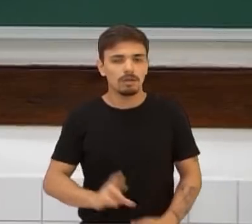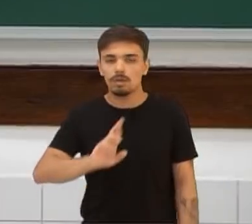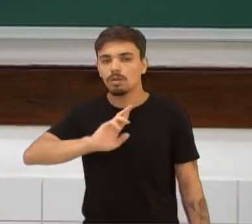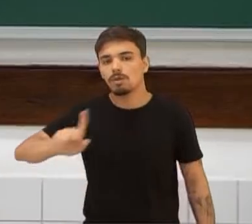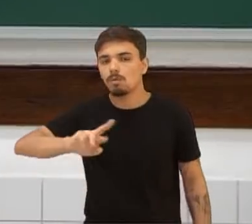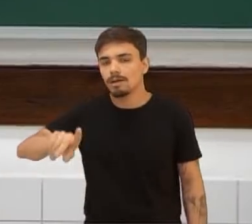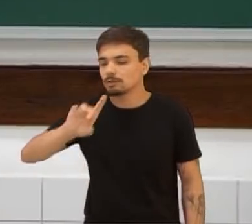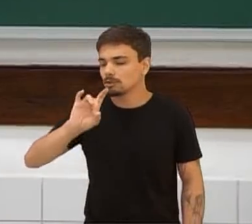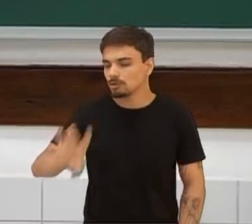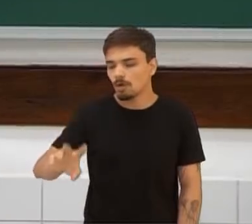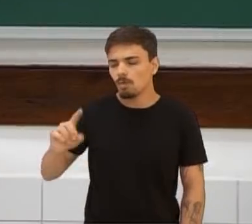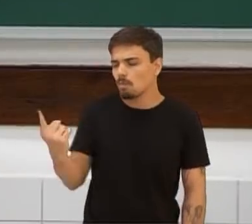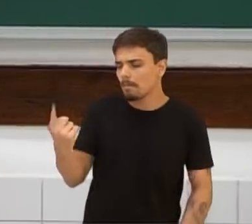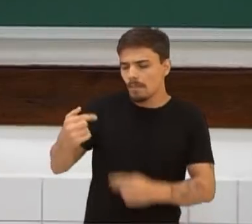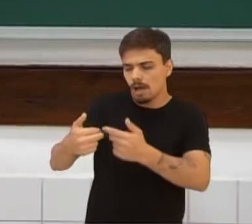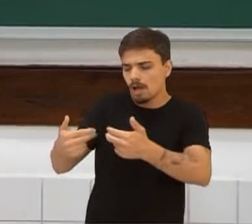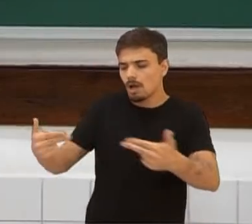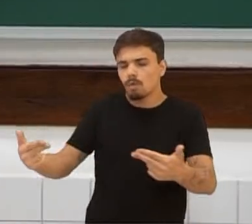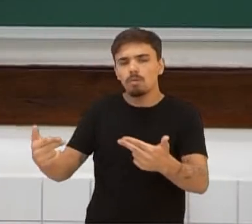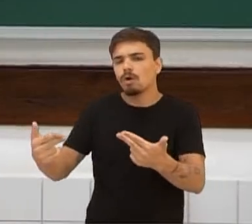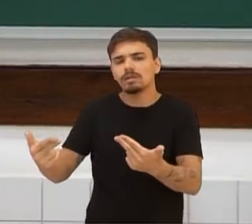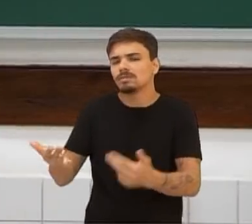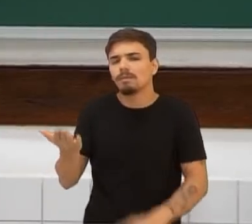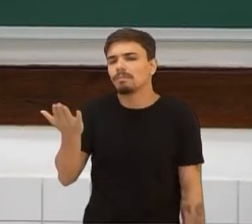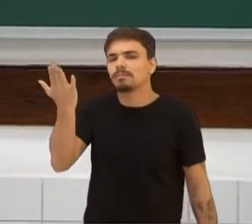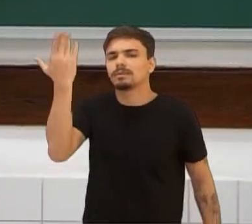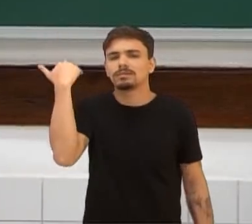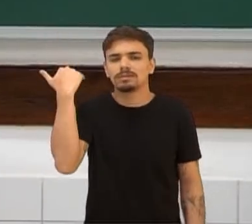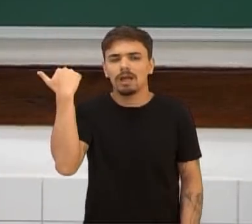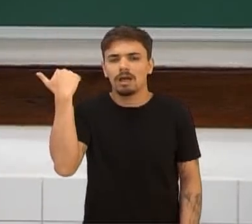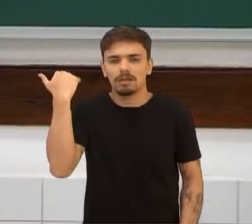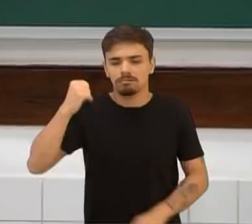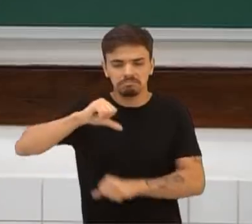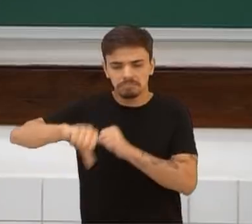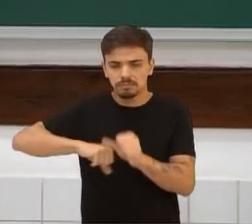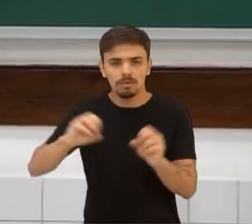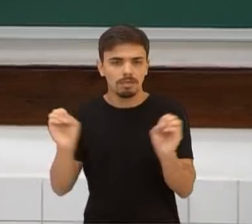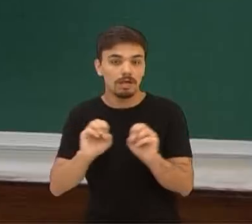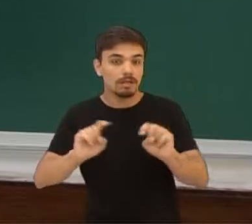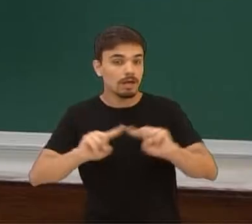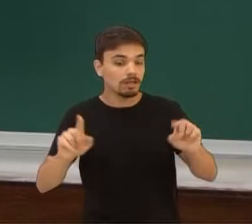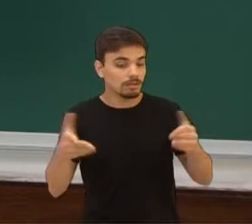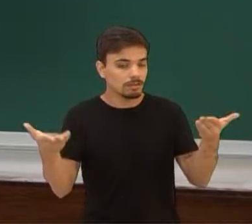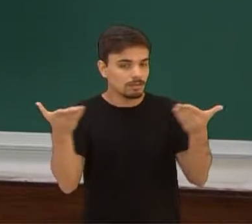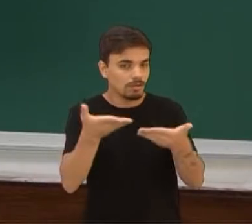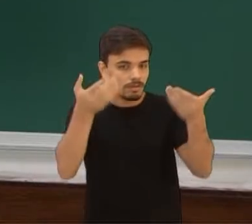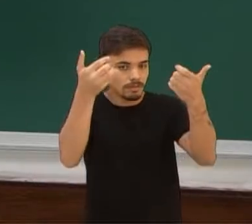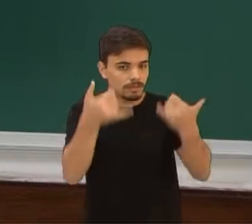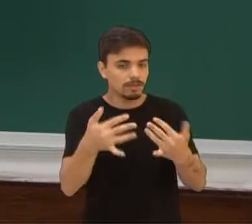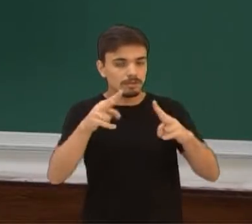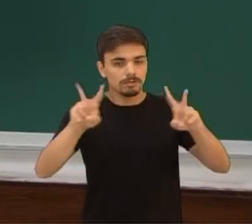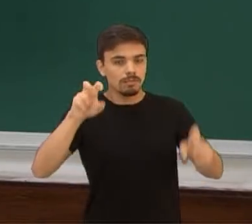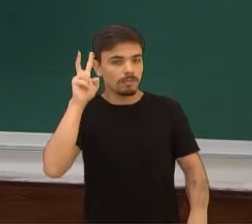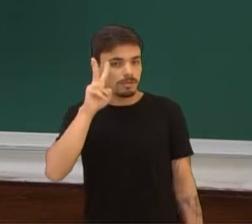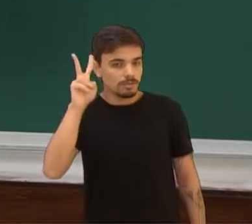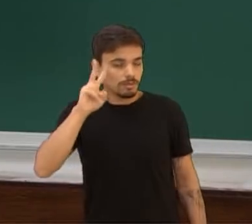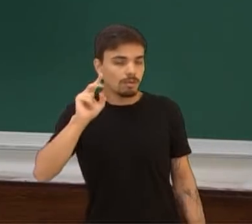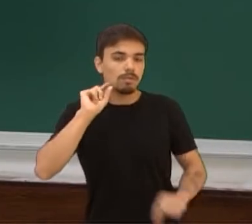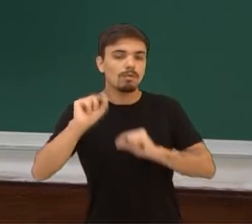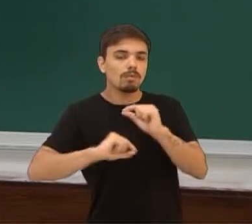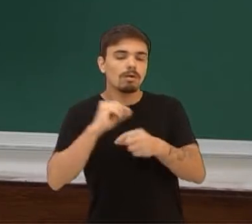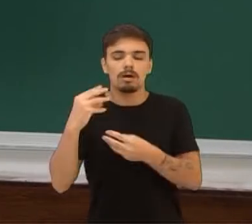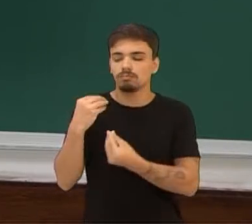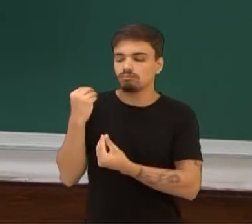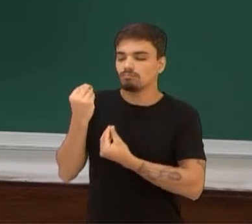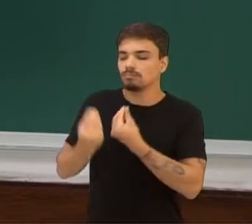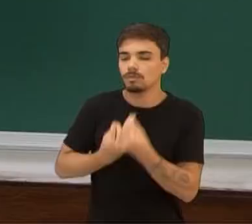falar só sobre uma coisa estática, um passado que nunca se transforma. A gente está falando em história sobre o